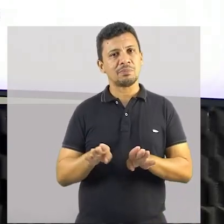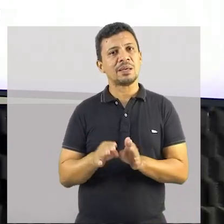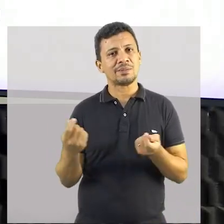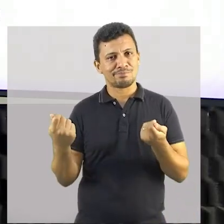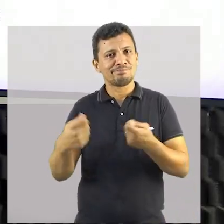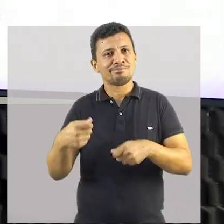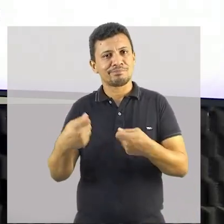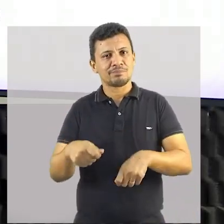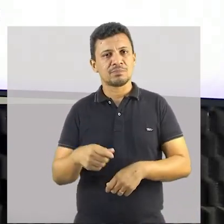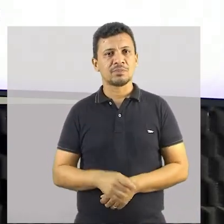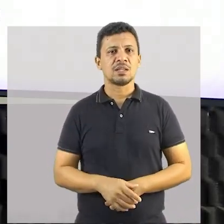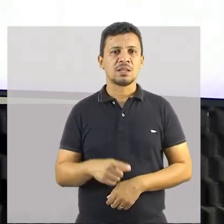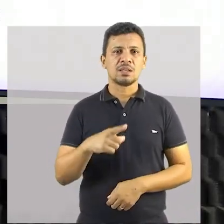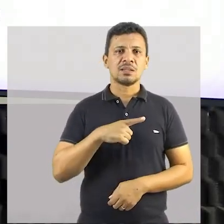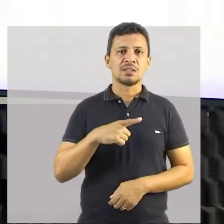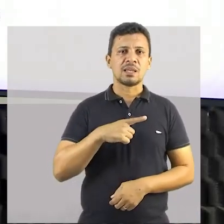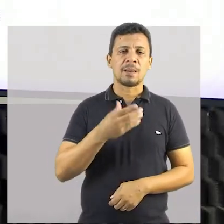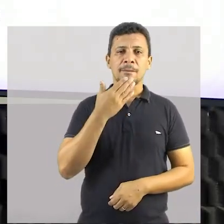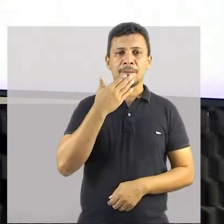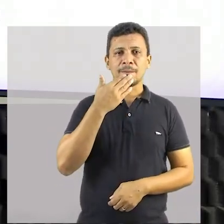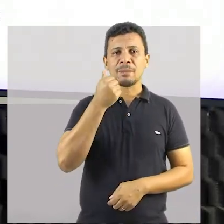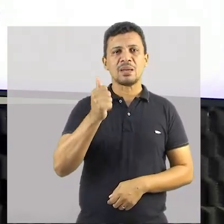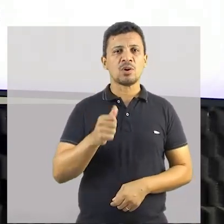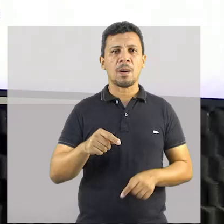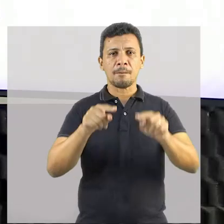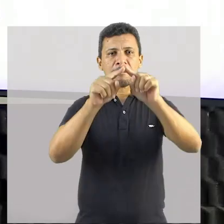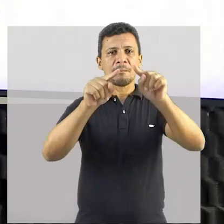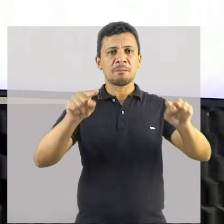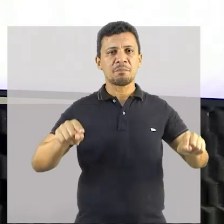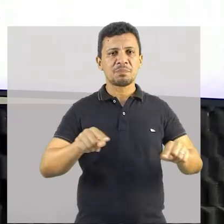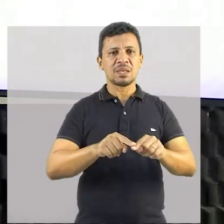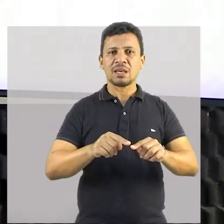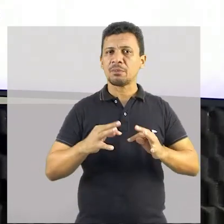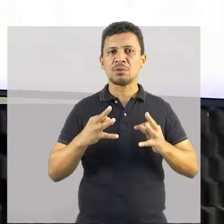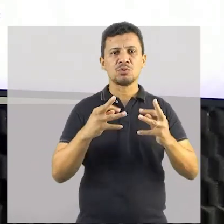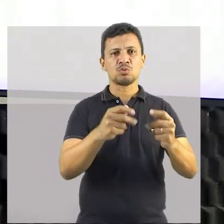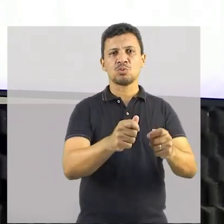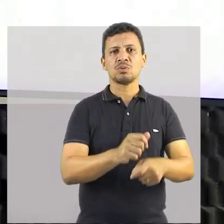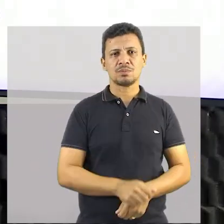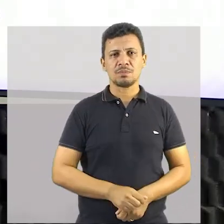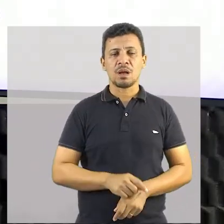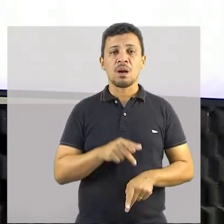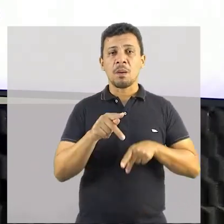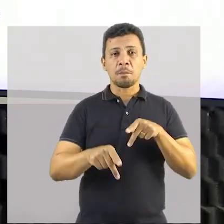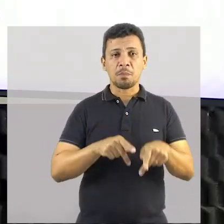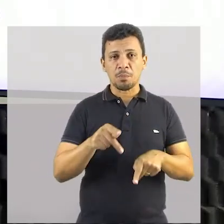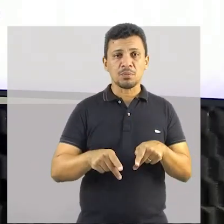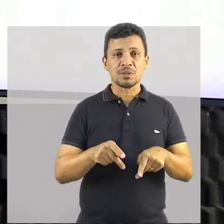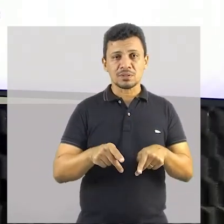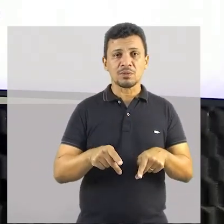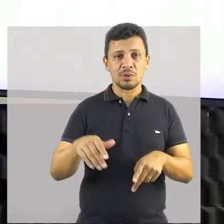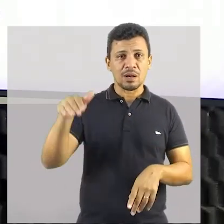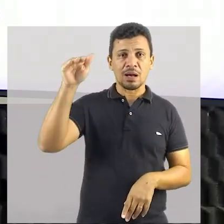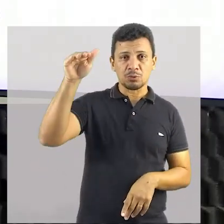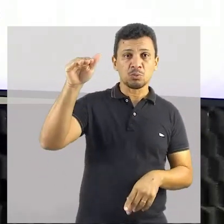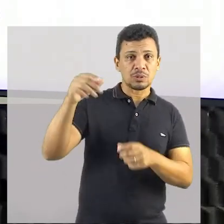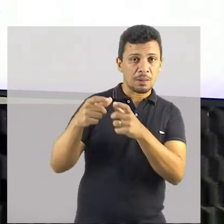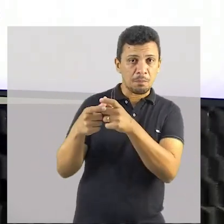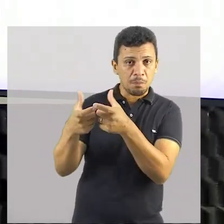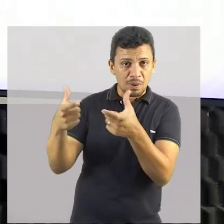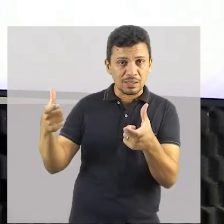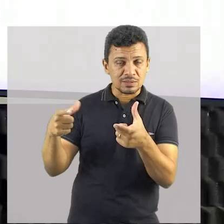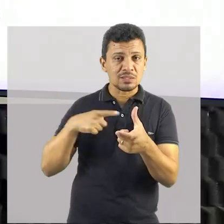que também são dependentes. Então, o que eu tenho aqui? A melhor pirâmide de todas. Porque ter uma população adulta majoritária significa